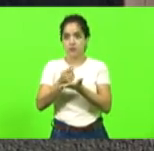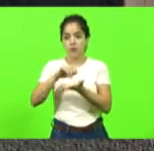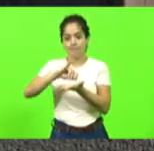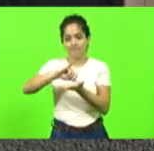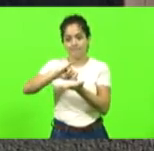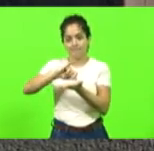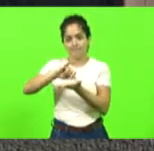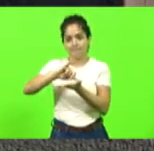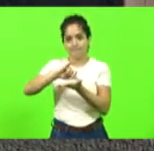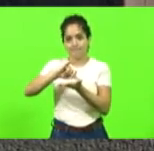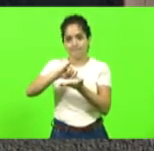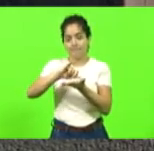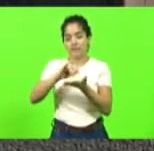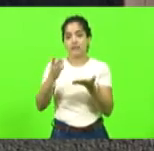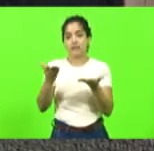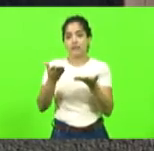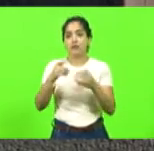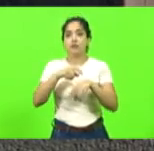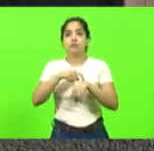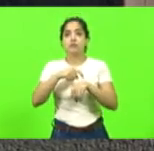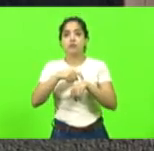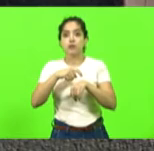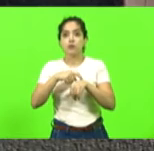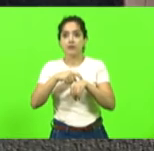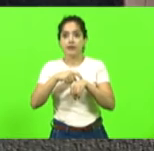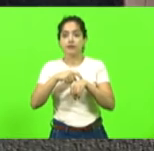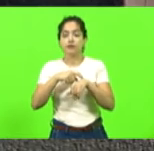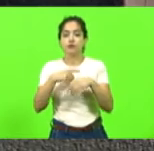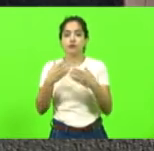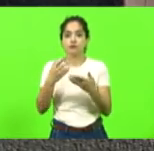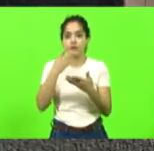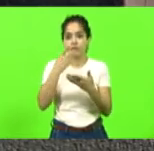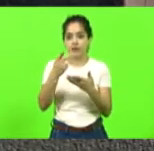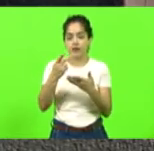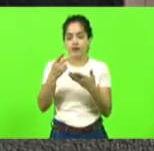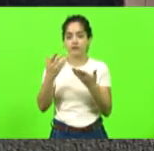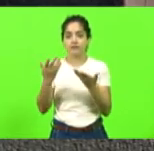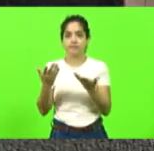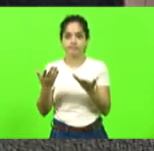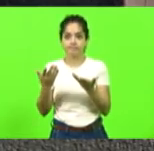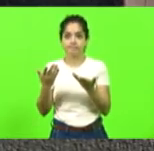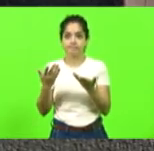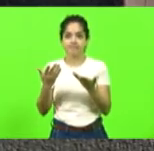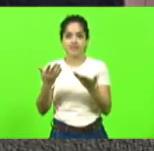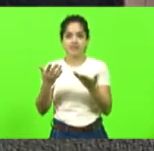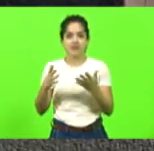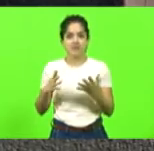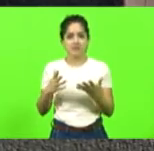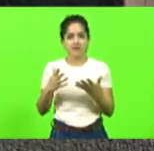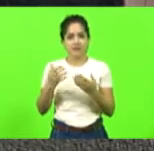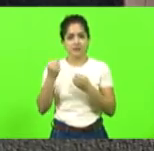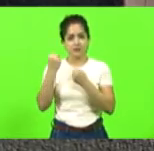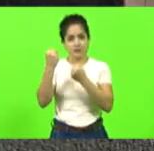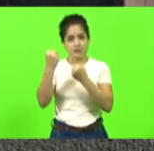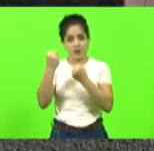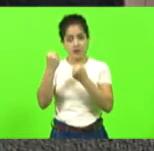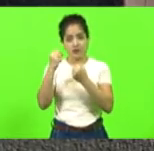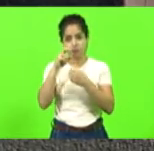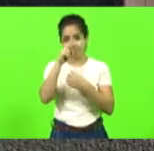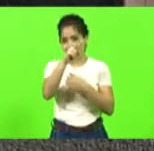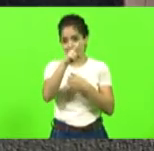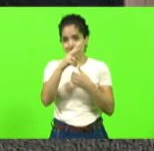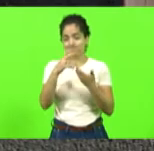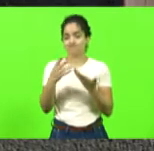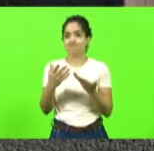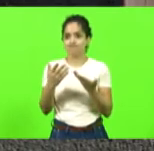neste momento da nossa história a sua fase, eu diria, mais voraz, e volta como nunca,